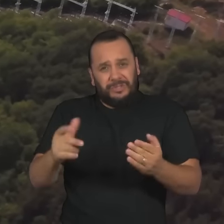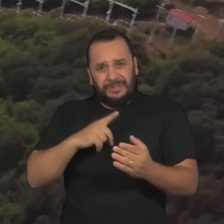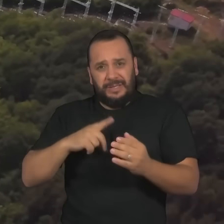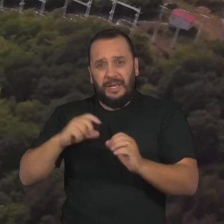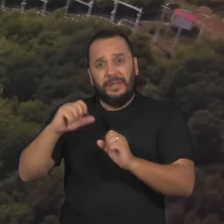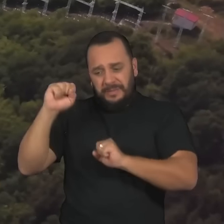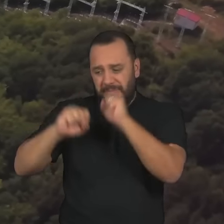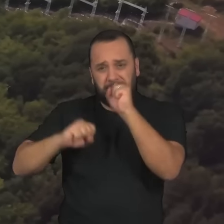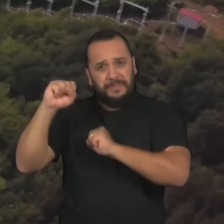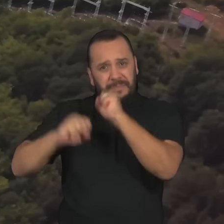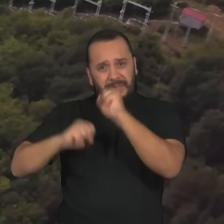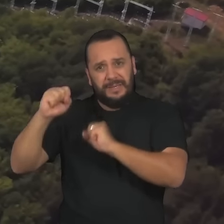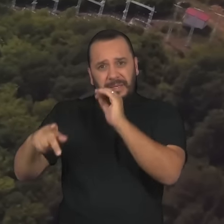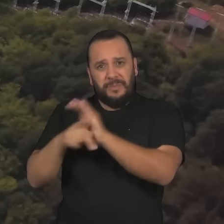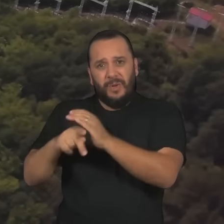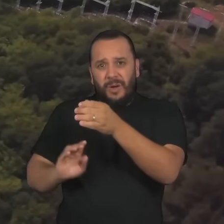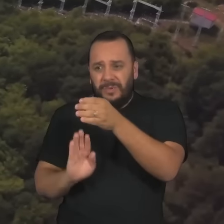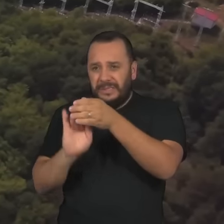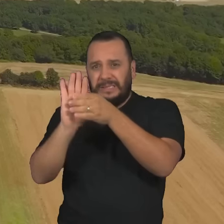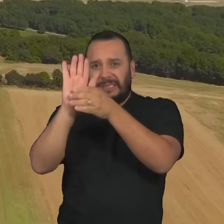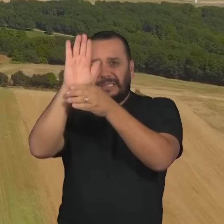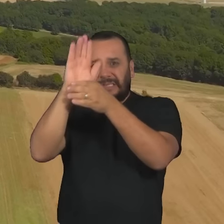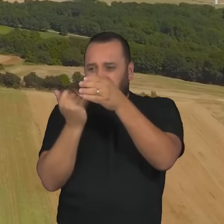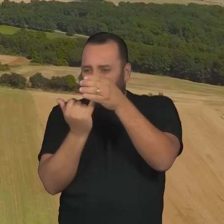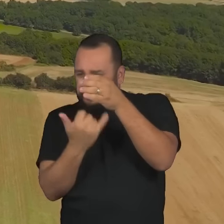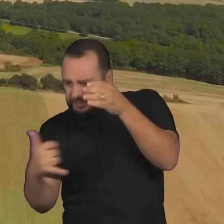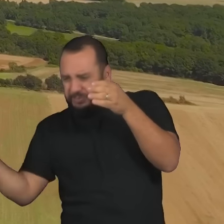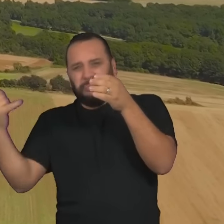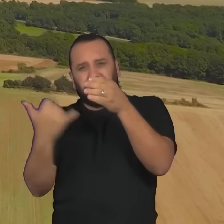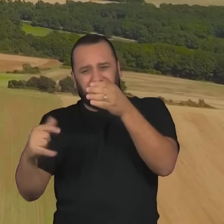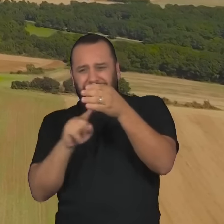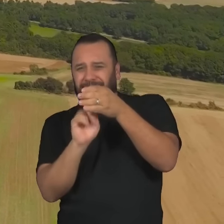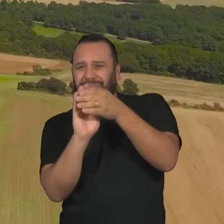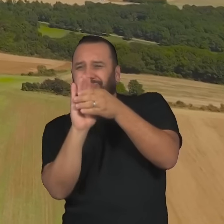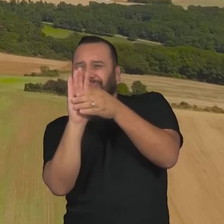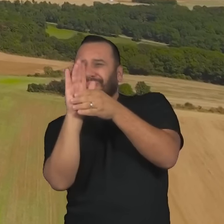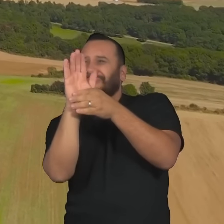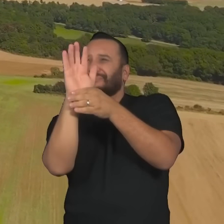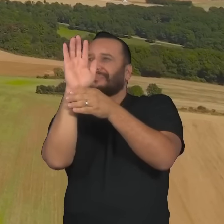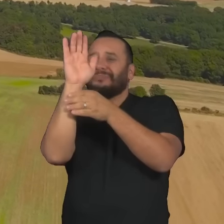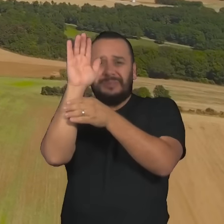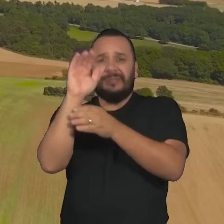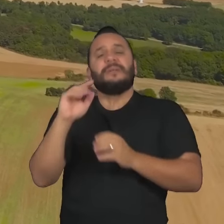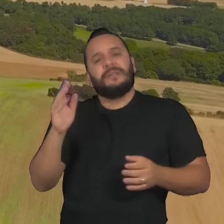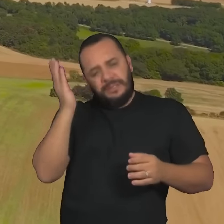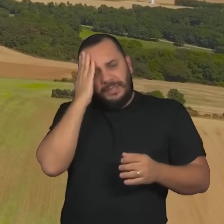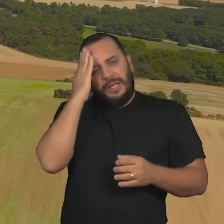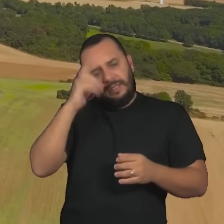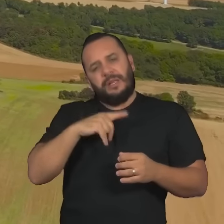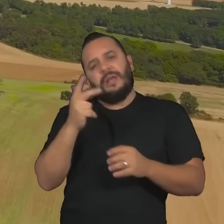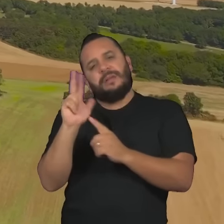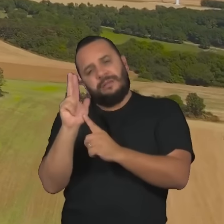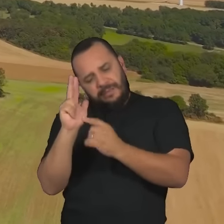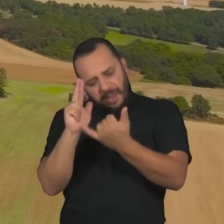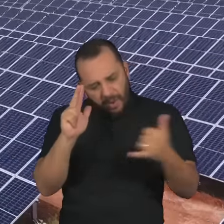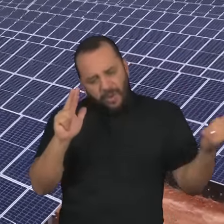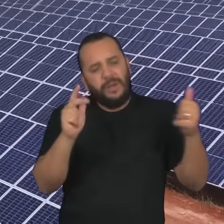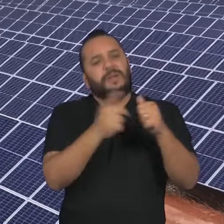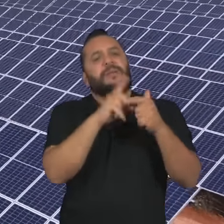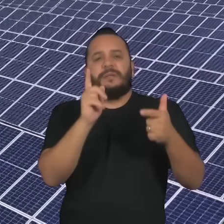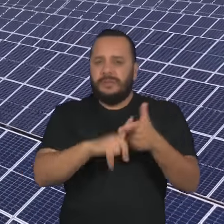termoelétrica a gás natural fóssil. E apesar da gente estar aumentando as fontes de energia